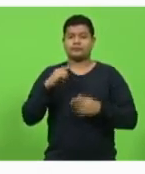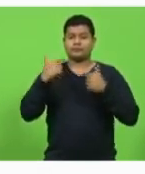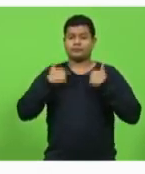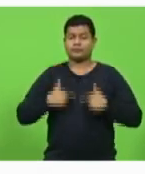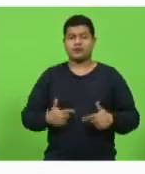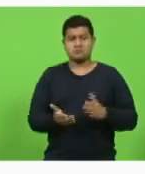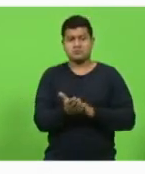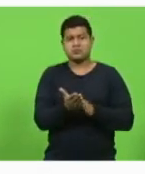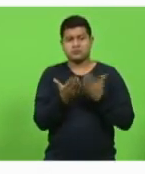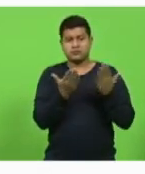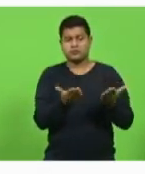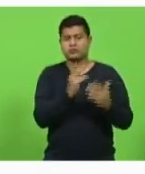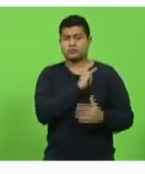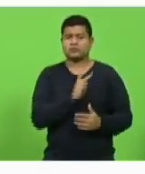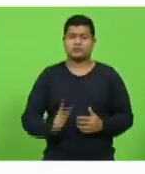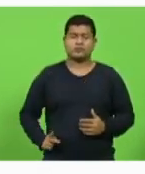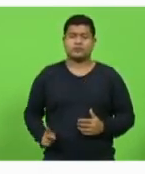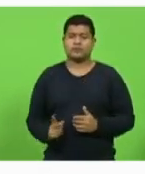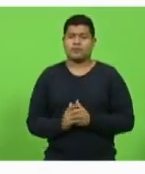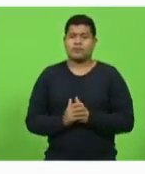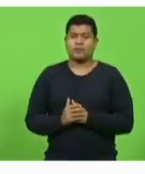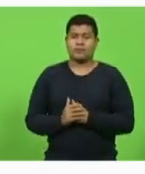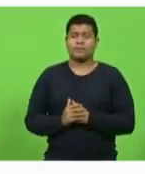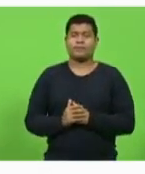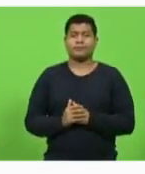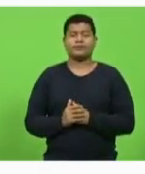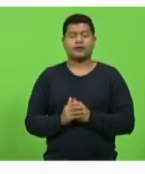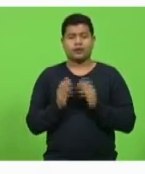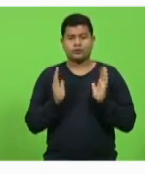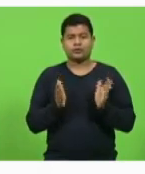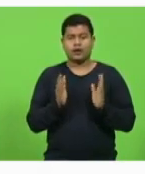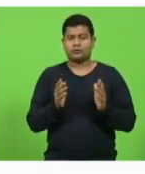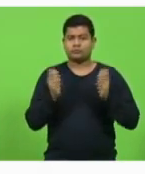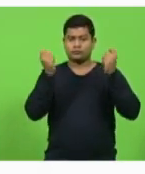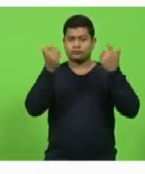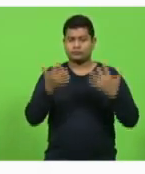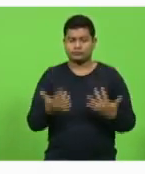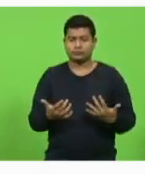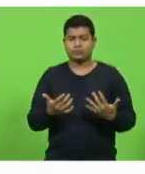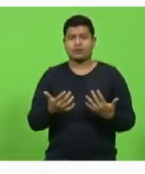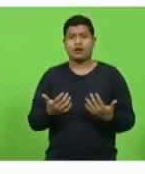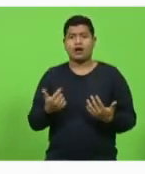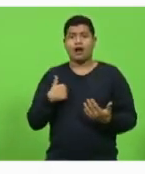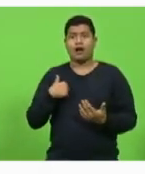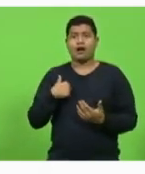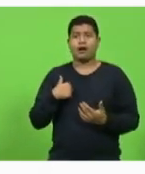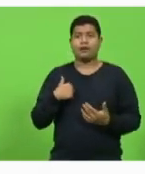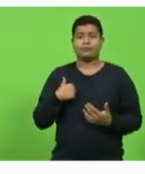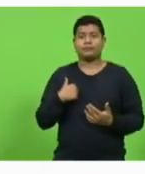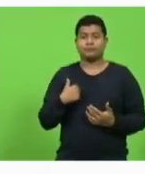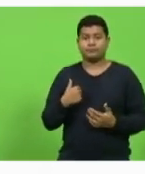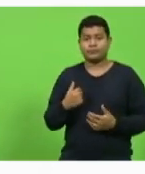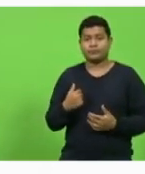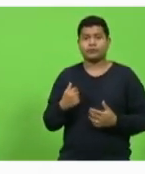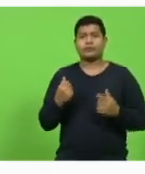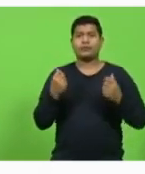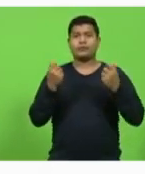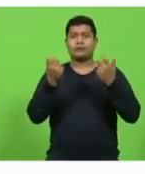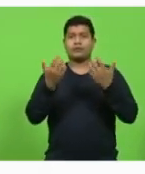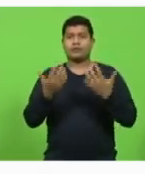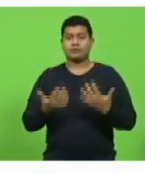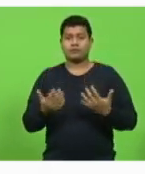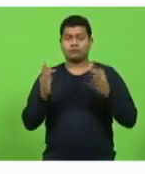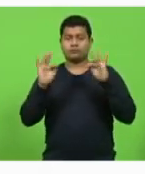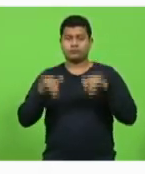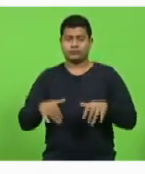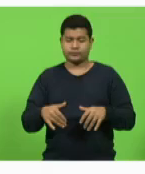parabéns, meus parabéns. Dito isso, senhor presidente, eu vou às minhas considerações